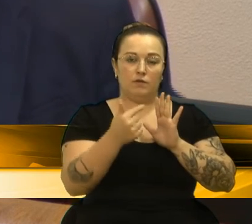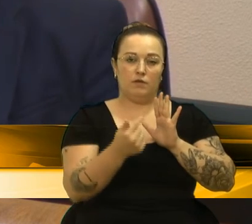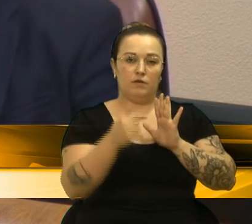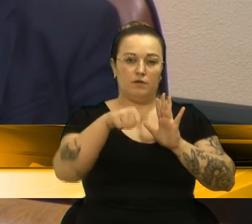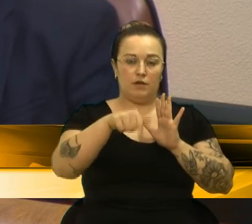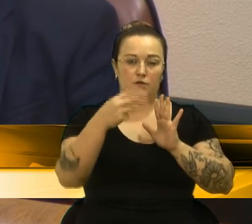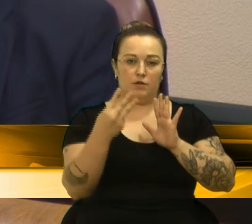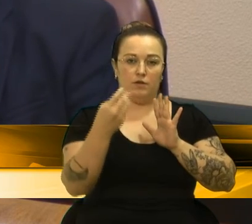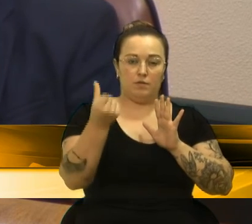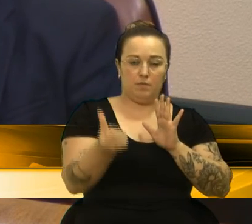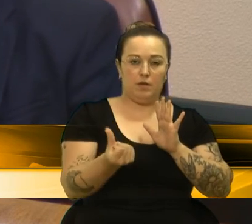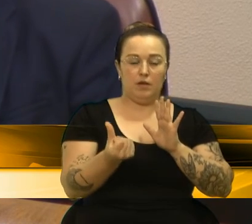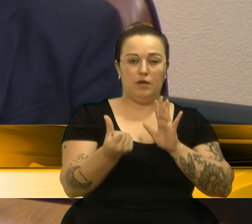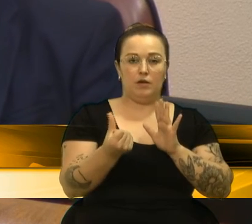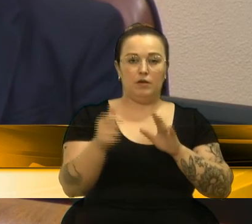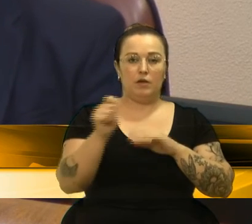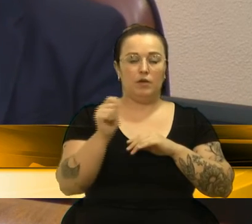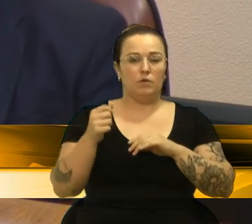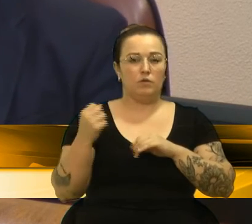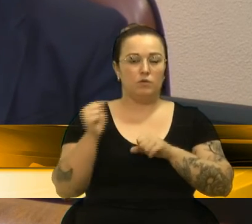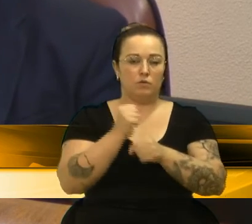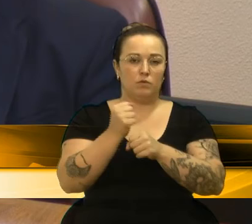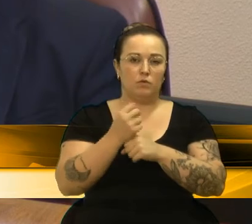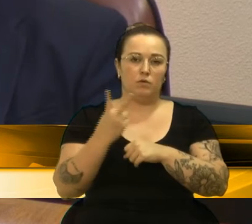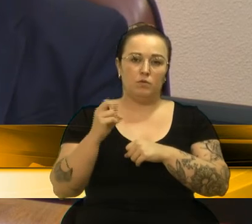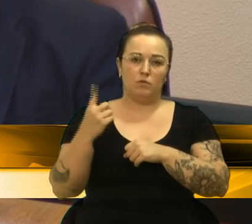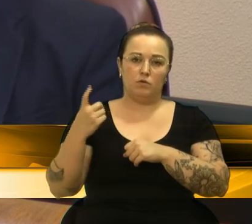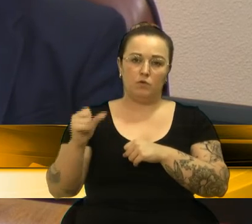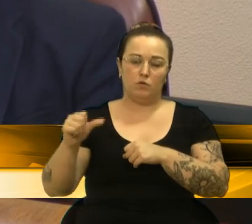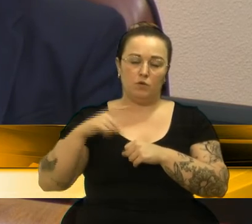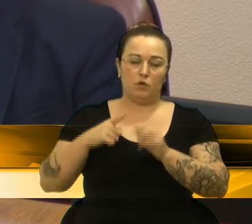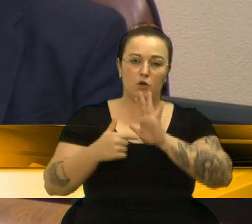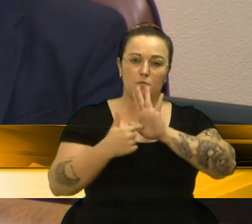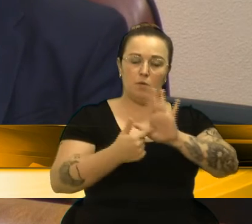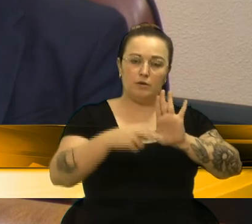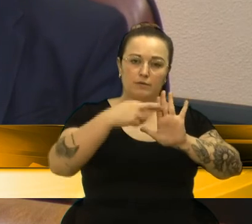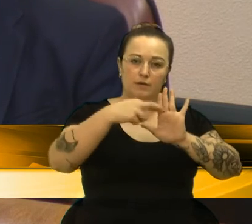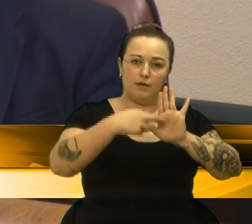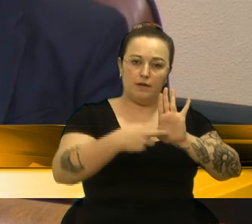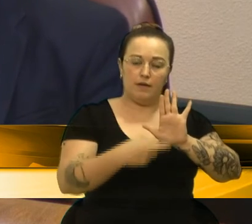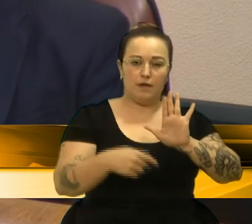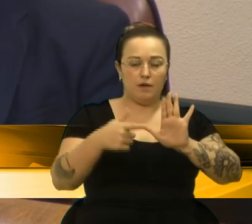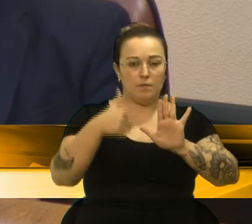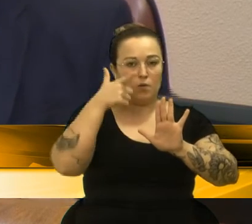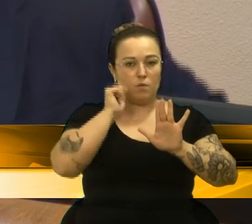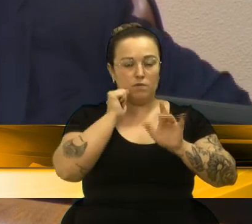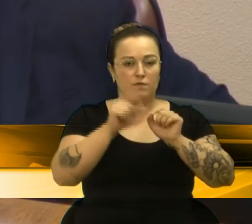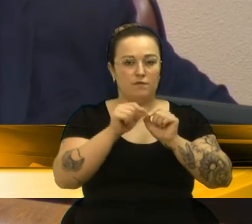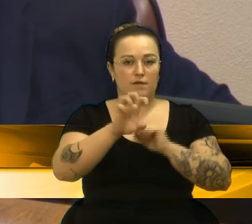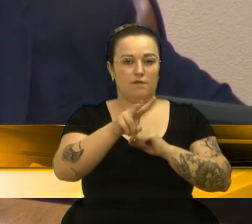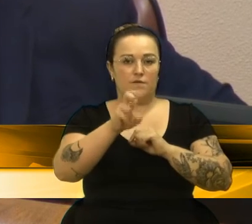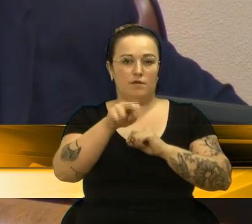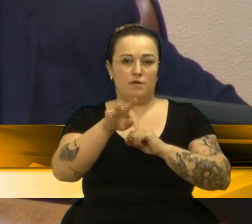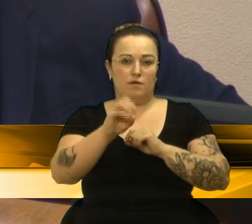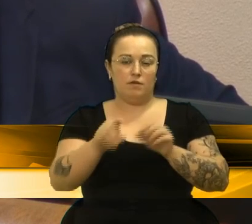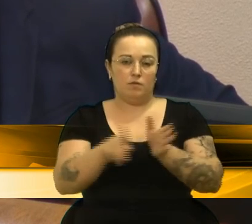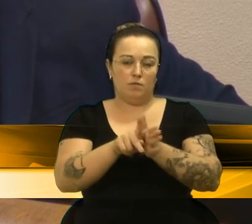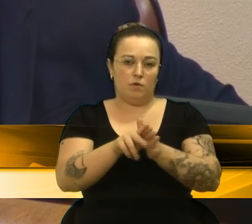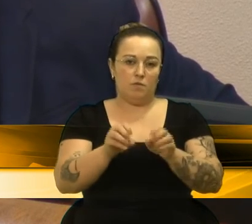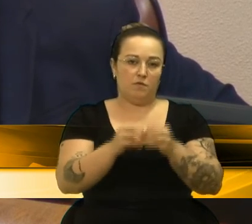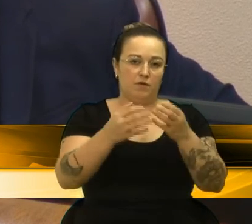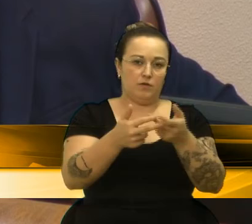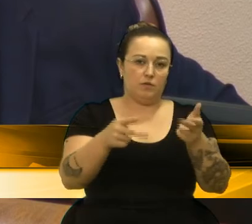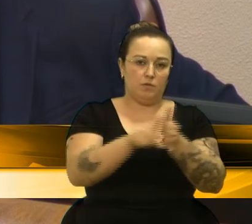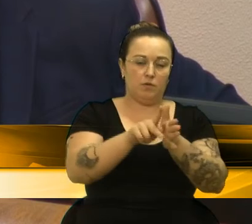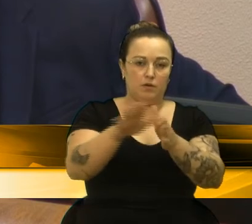em agosto de 2018, que estabelece normas para a realização de eventos de caráter temporário no município de Caxias do Sul. Decreto este revogado em 15